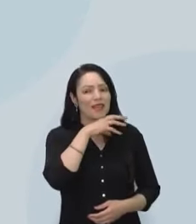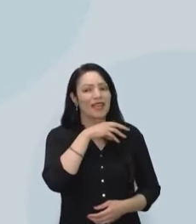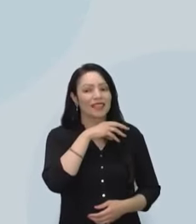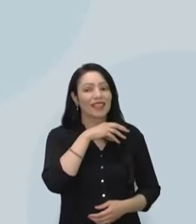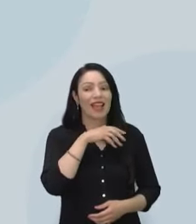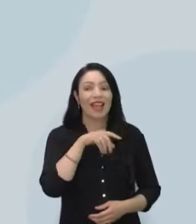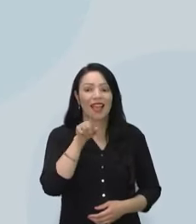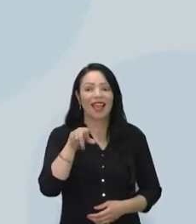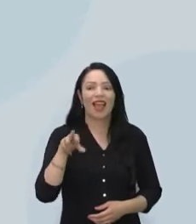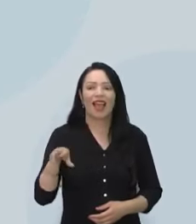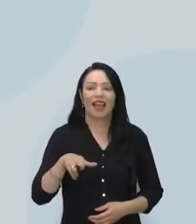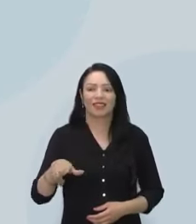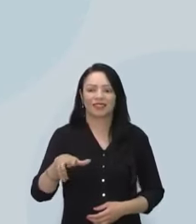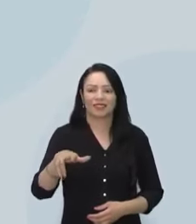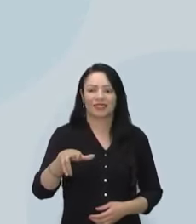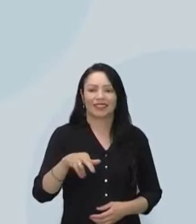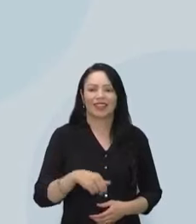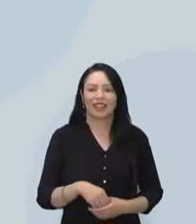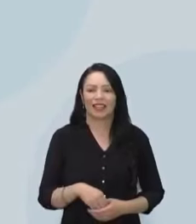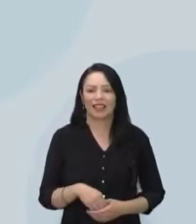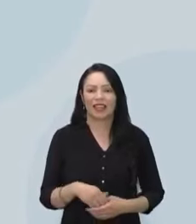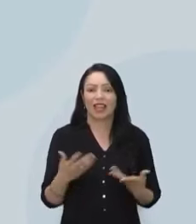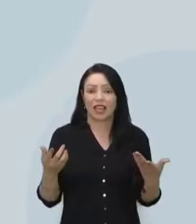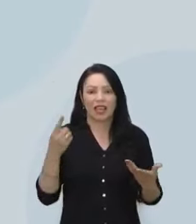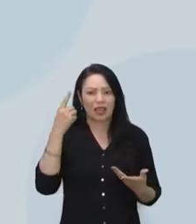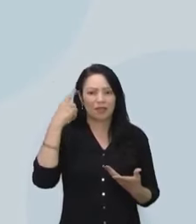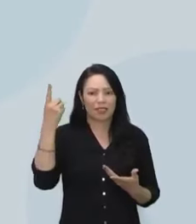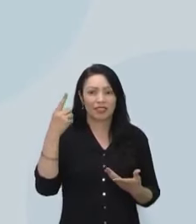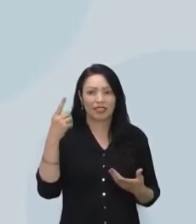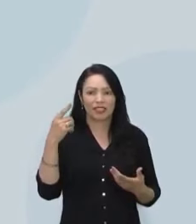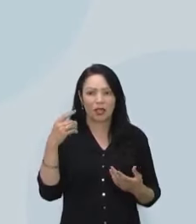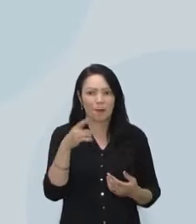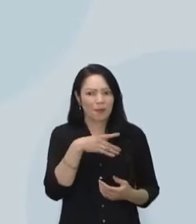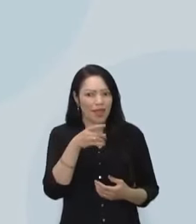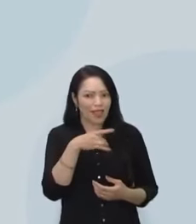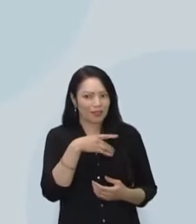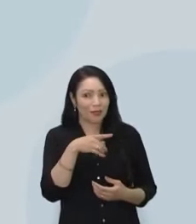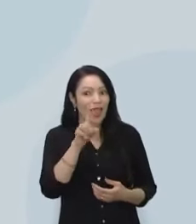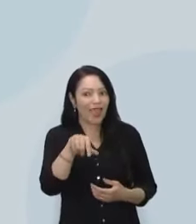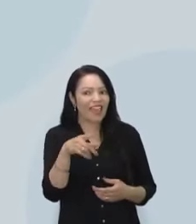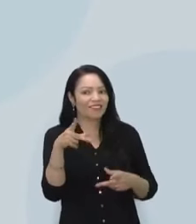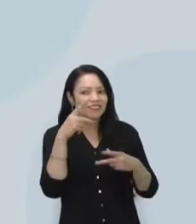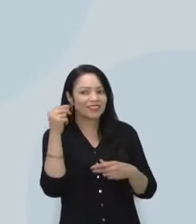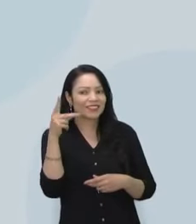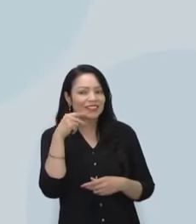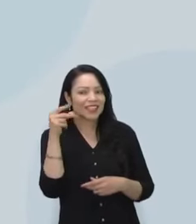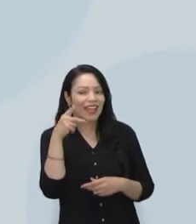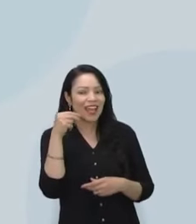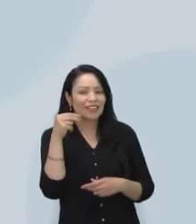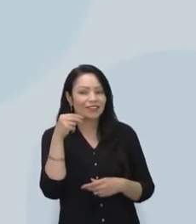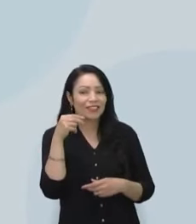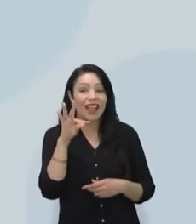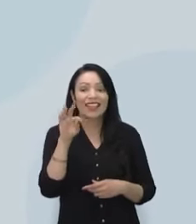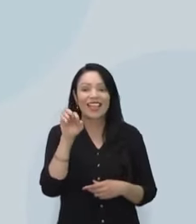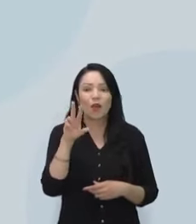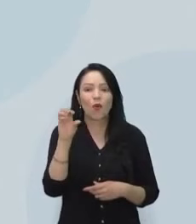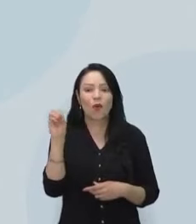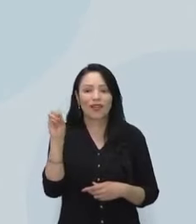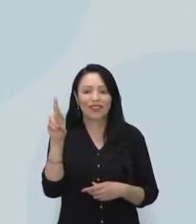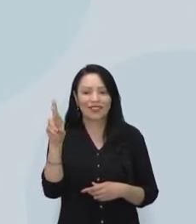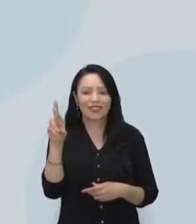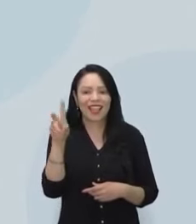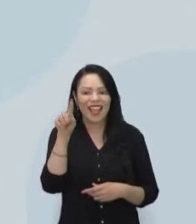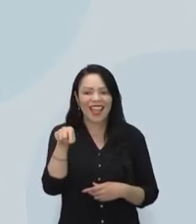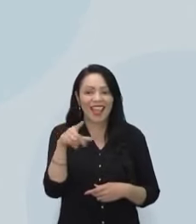né? Até tem uma parte lá no começo que ele fala assim, lendo as histórias de terror, as de gato, porque para ele o gato seria como se fosse um terror,